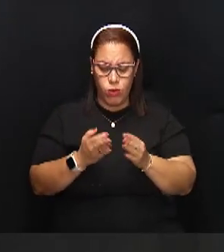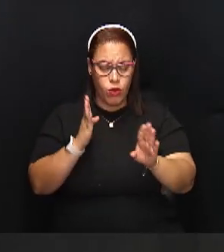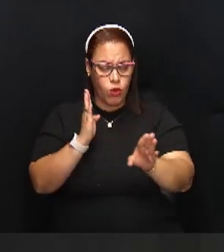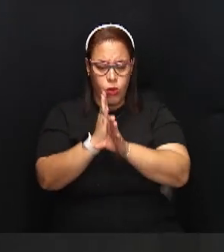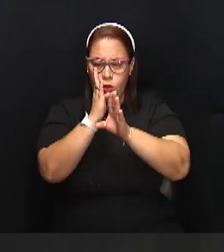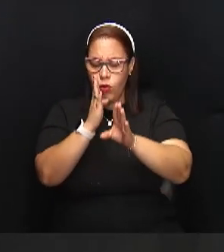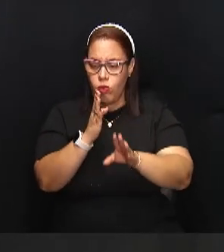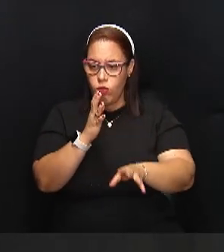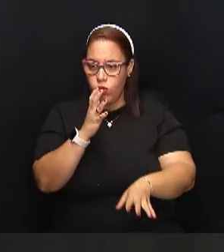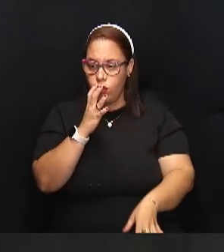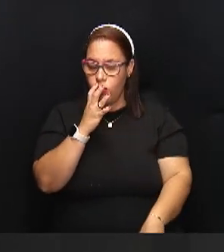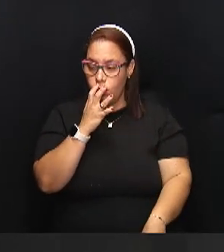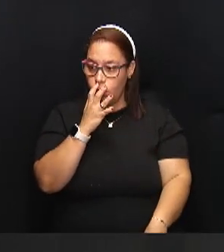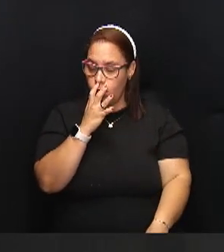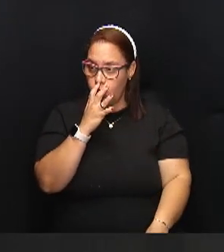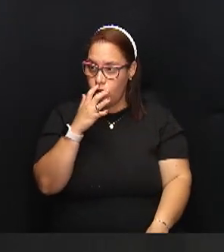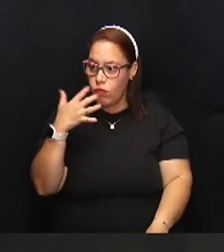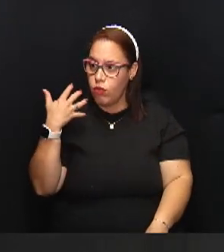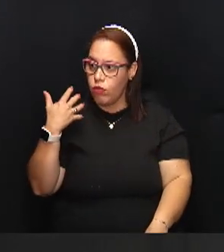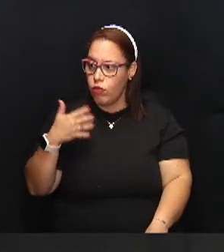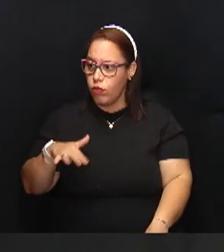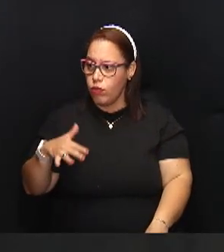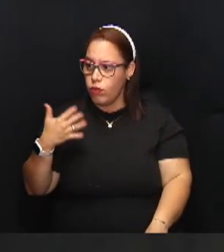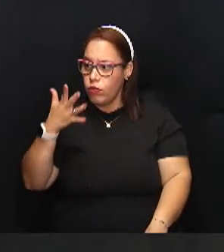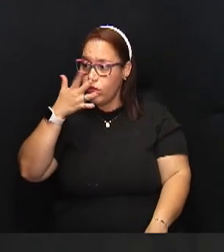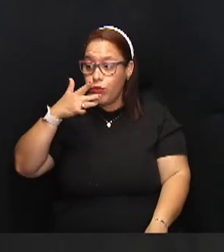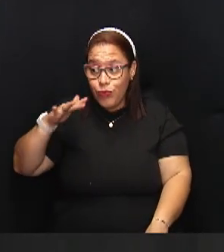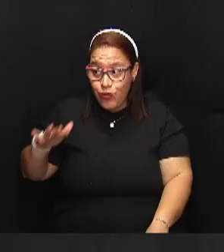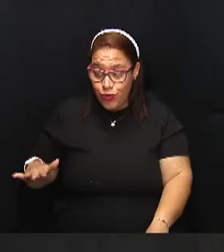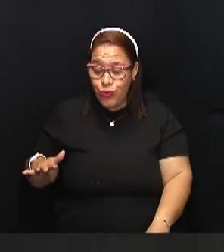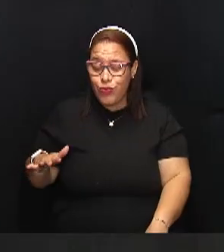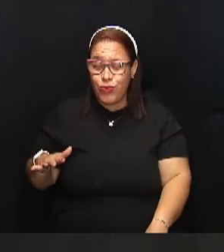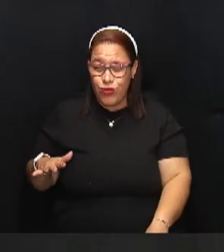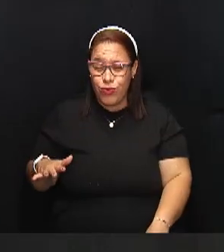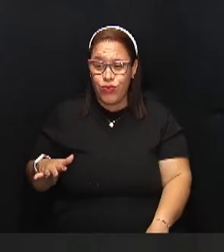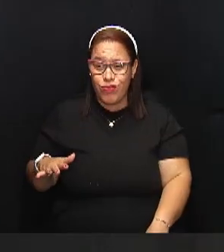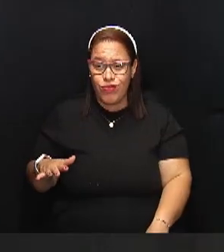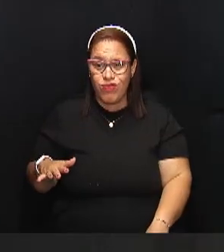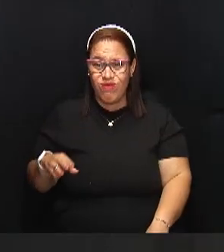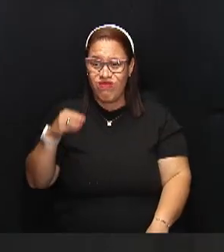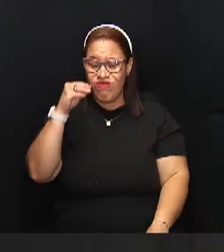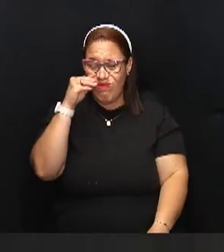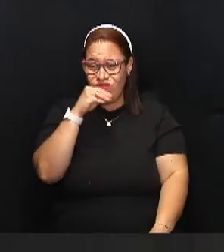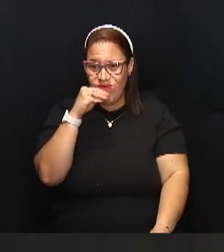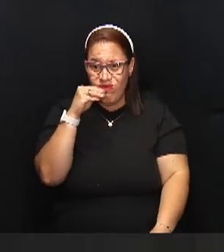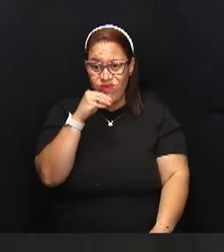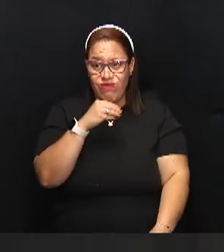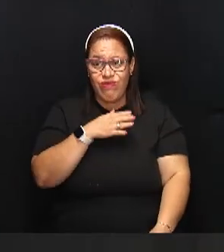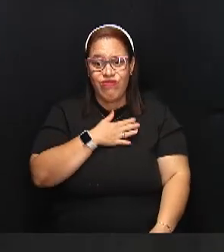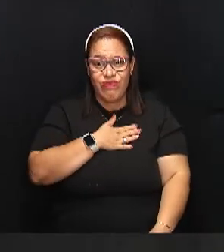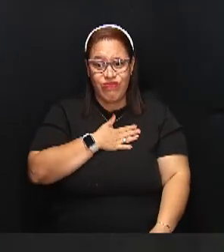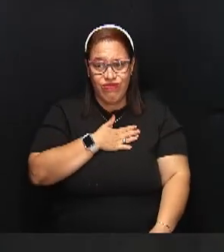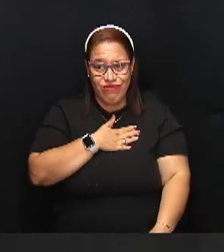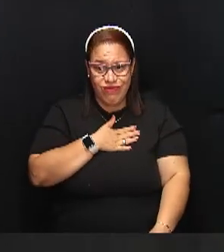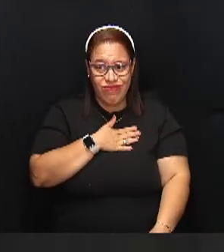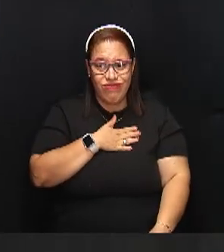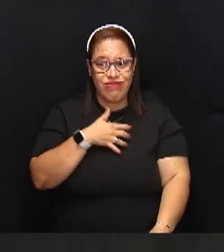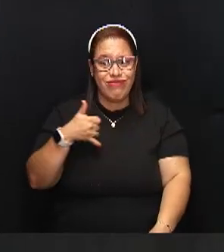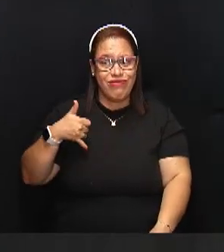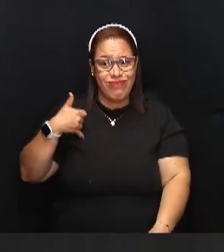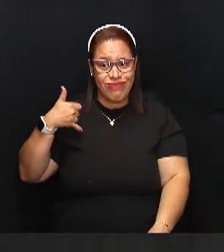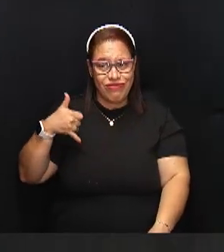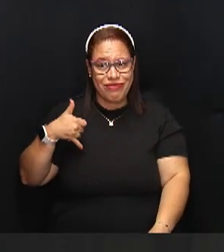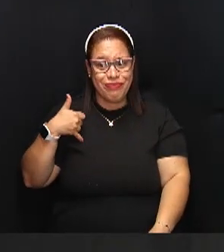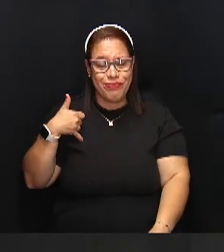com quadros, né, com crianças, né, que eu acho que é o que mais fragiliza a gente, né, às vezes numa idade muito tenra,